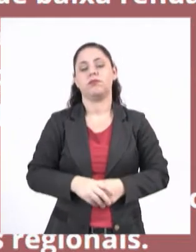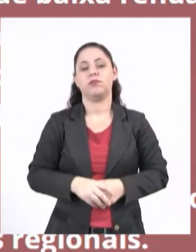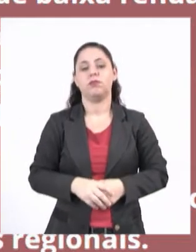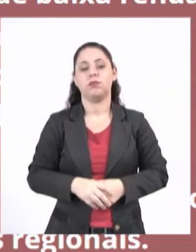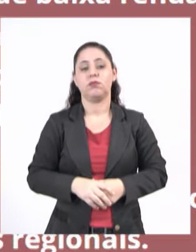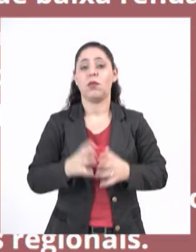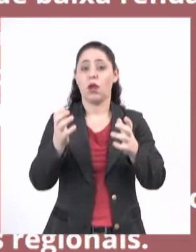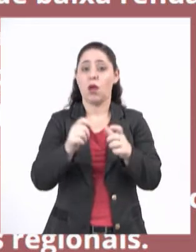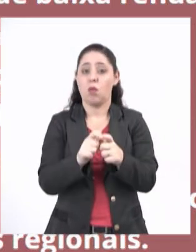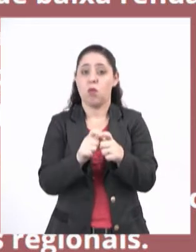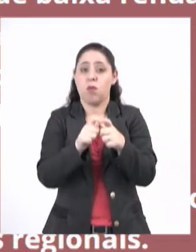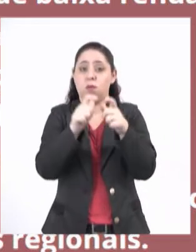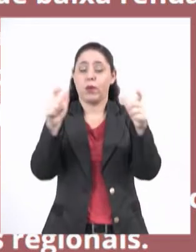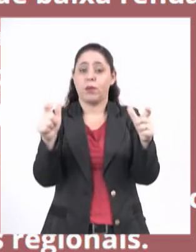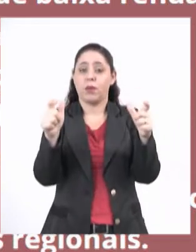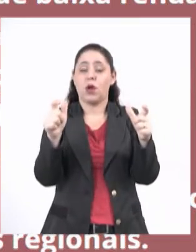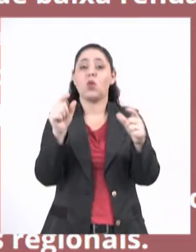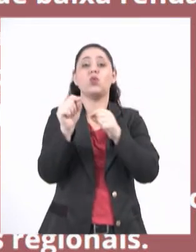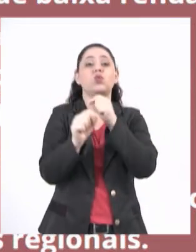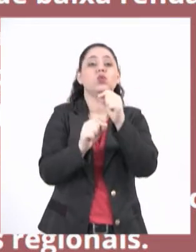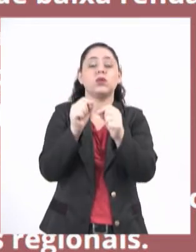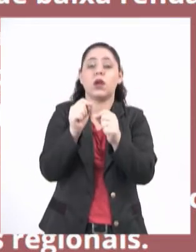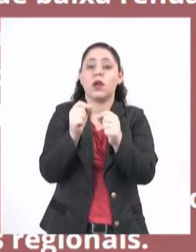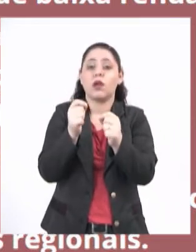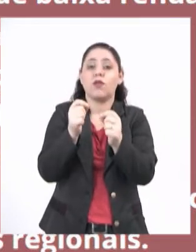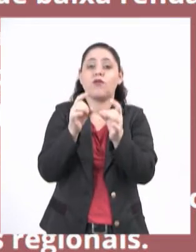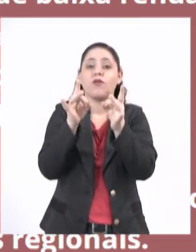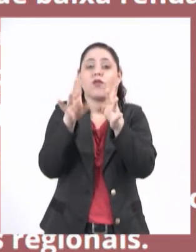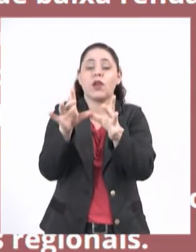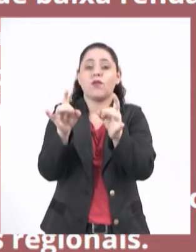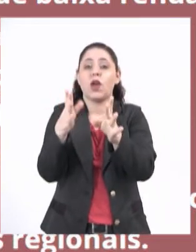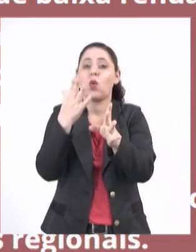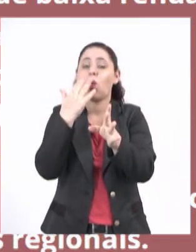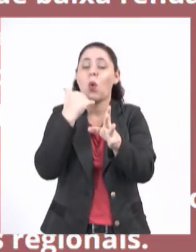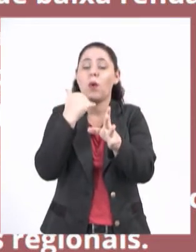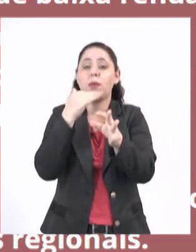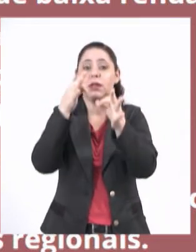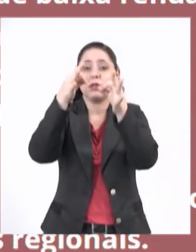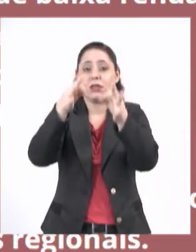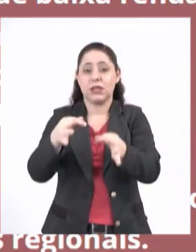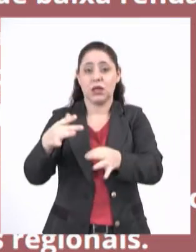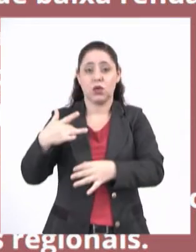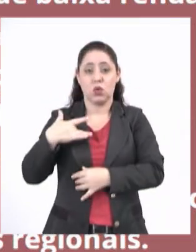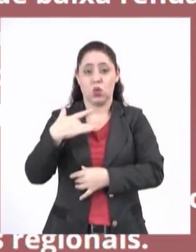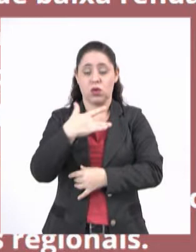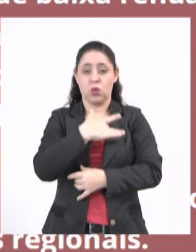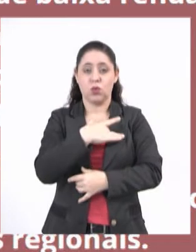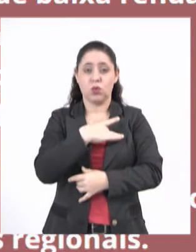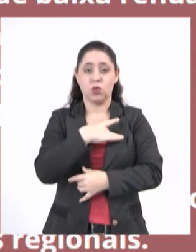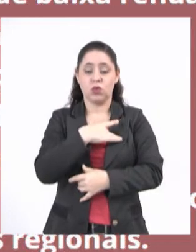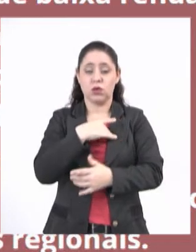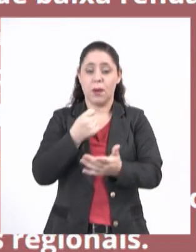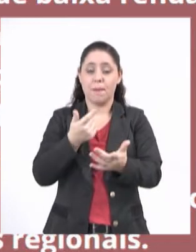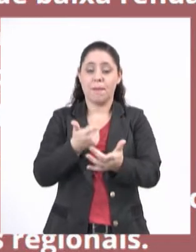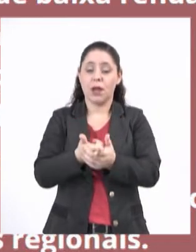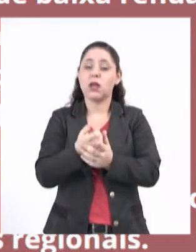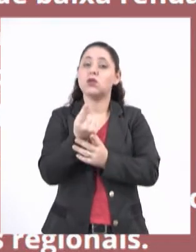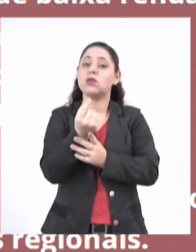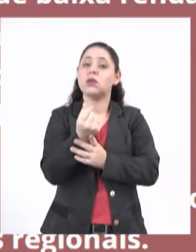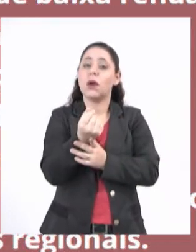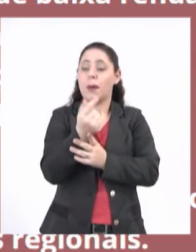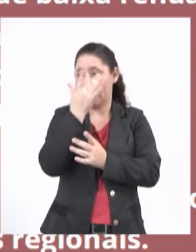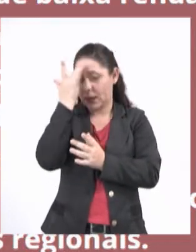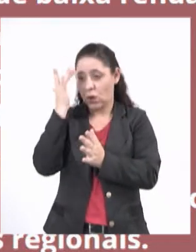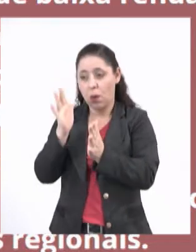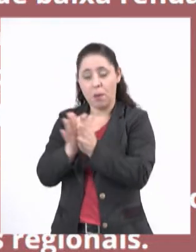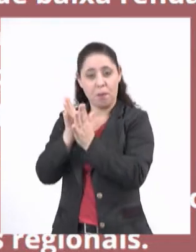quer ampliar a oferta de refeições nutricionalmente adequadas a preços acessíveis à população de baixa